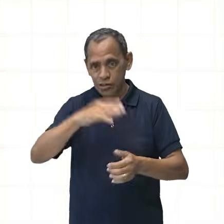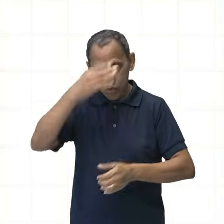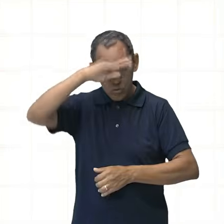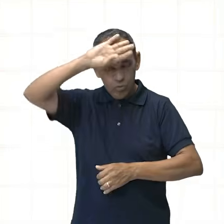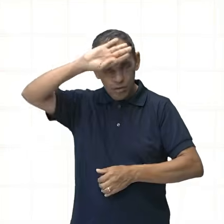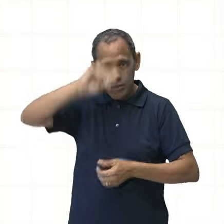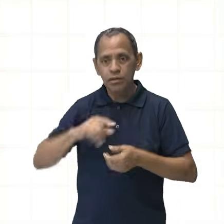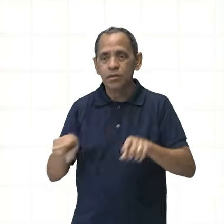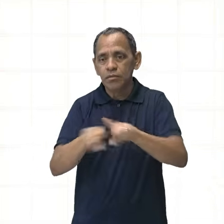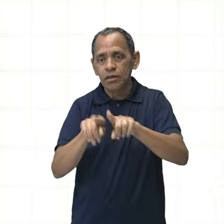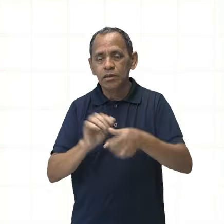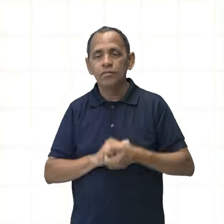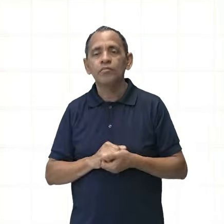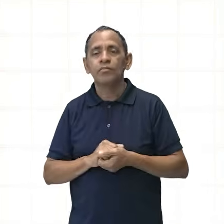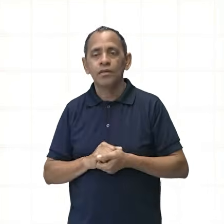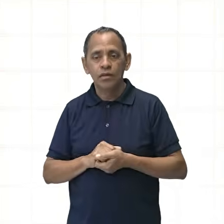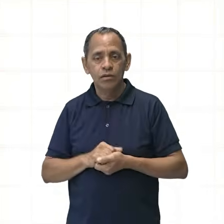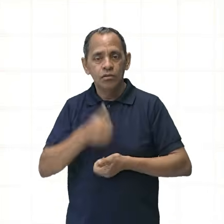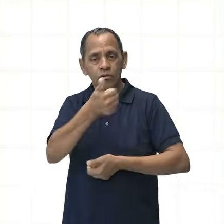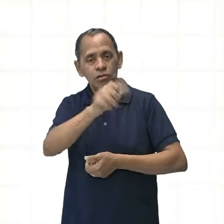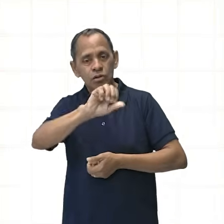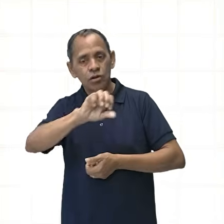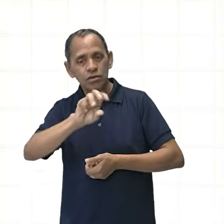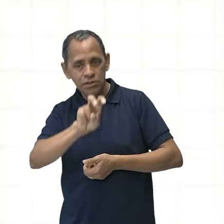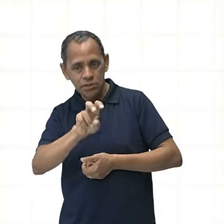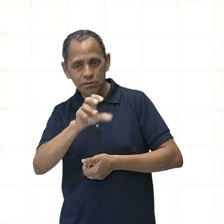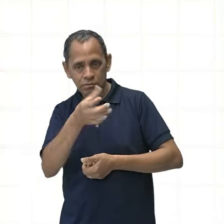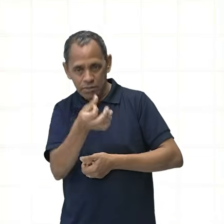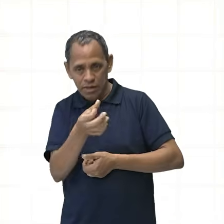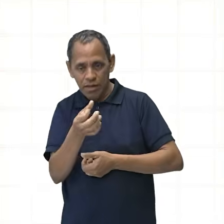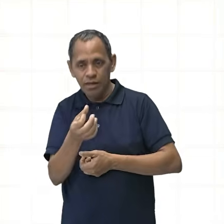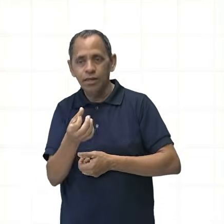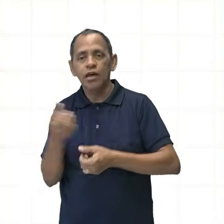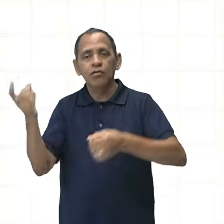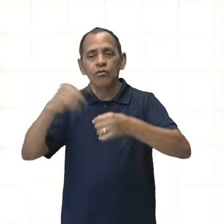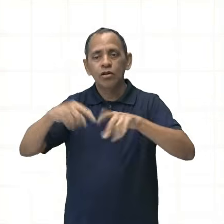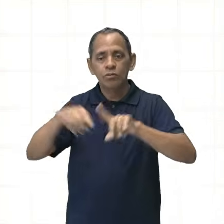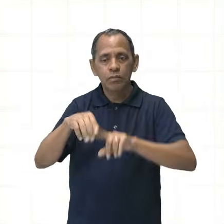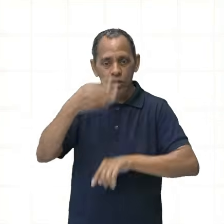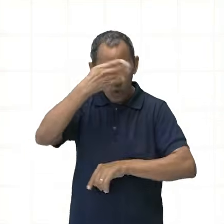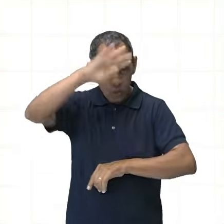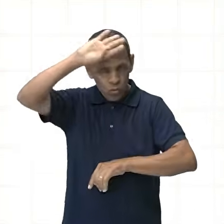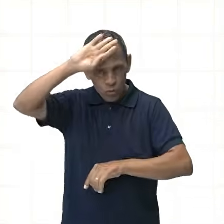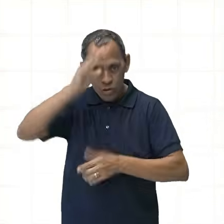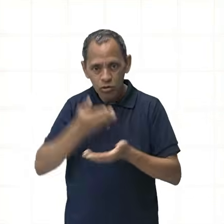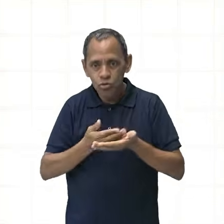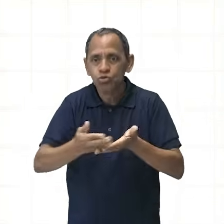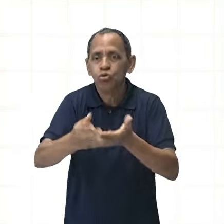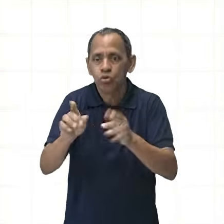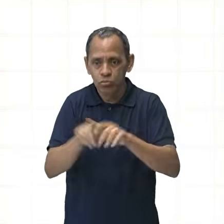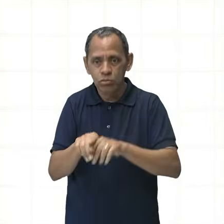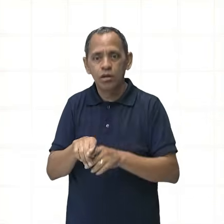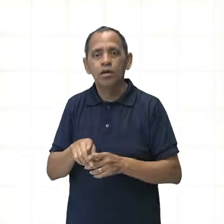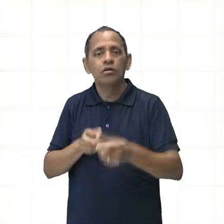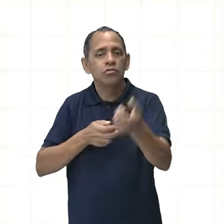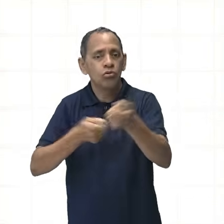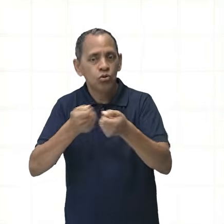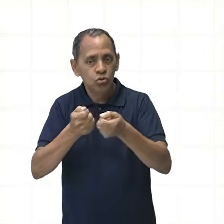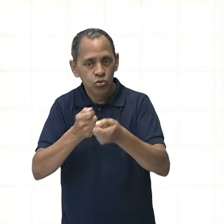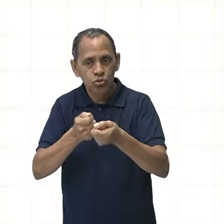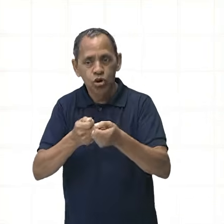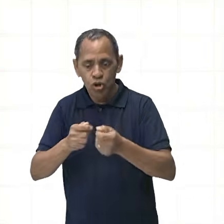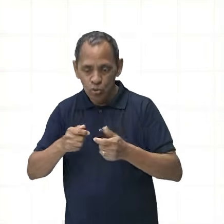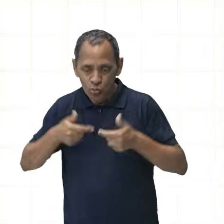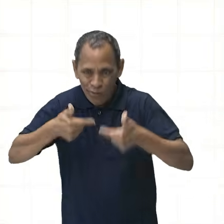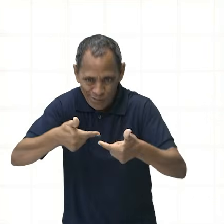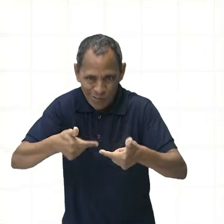território cubano. Em 1956, Fidel retorna a Cuba e iniciou uma luta armada nas montanhas